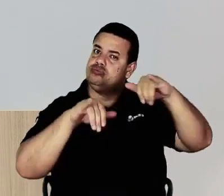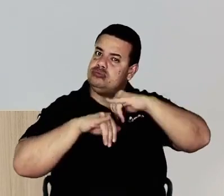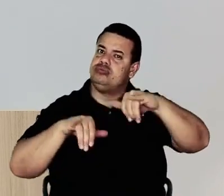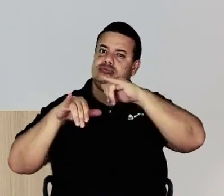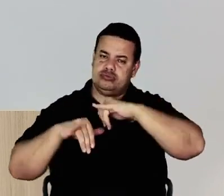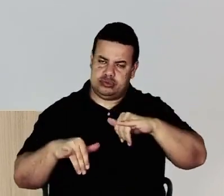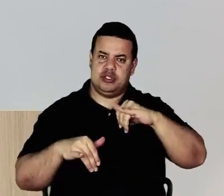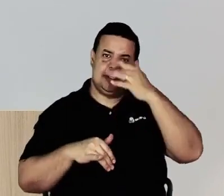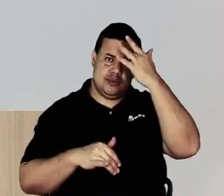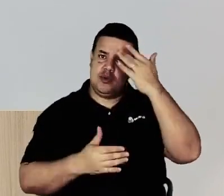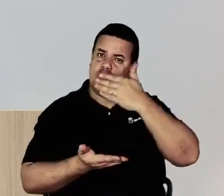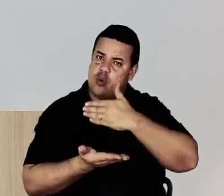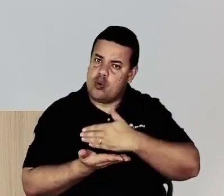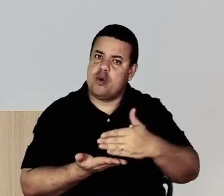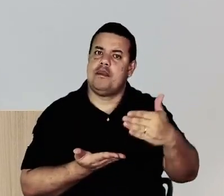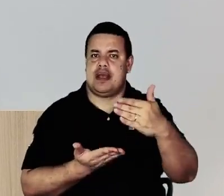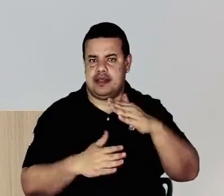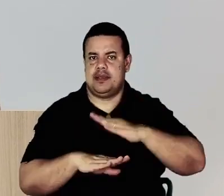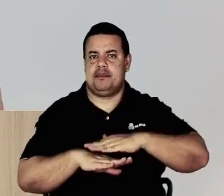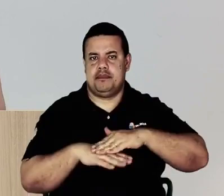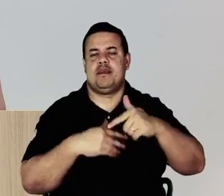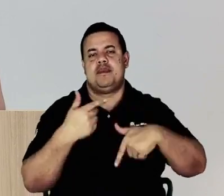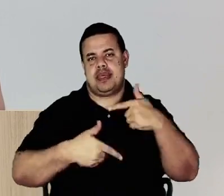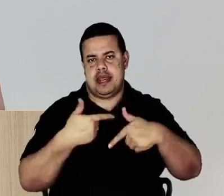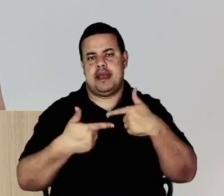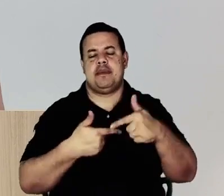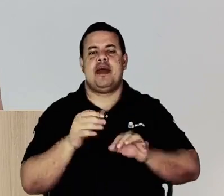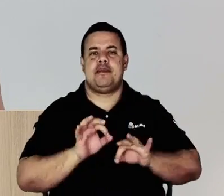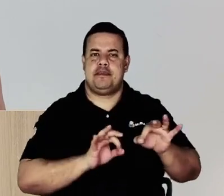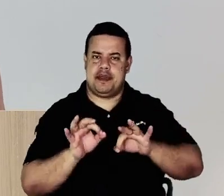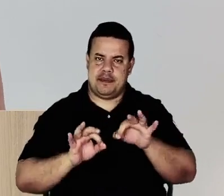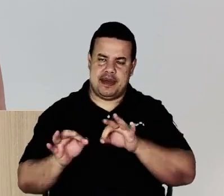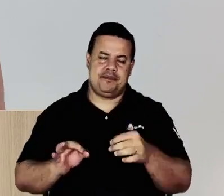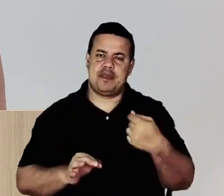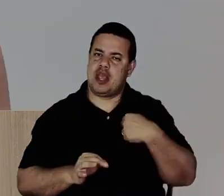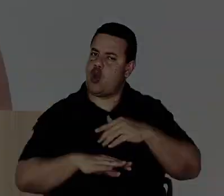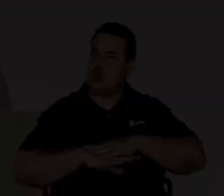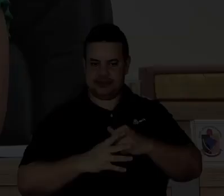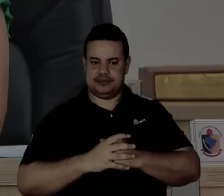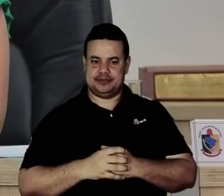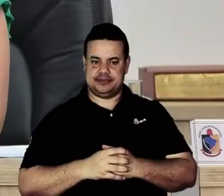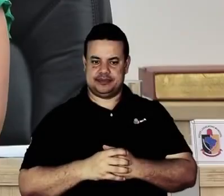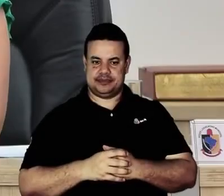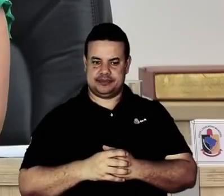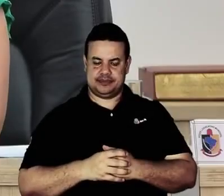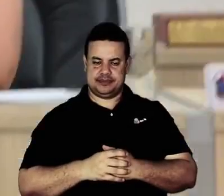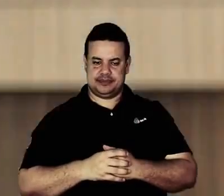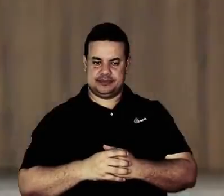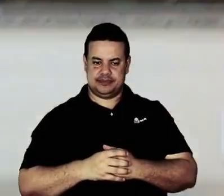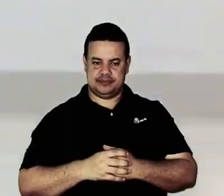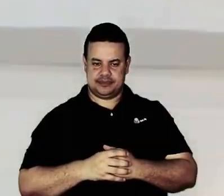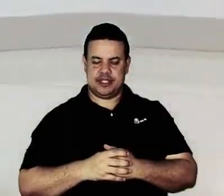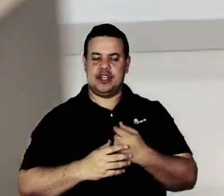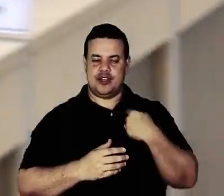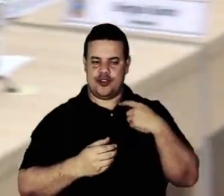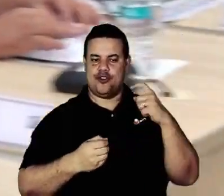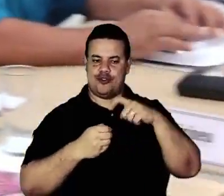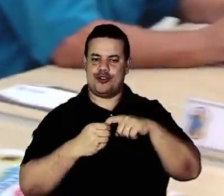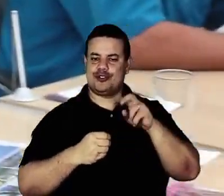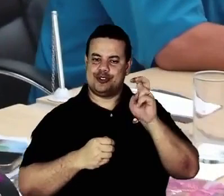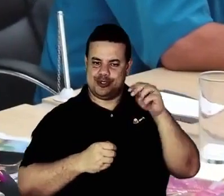comece a fazer esse trabalho. Por enquanto é só, se precisar eu volto nos 5 minutos. Volto nos 5 minutos somente